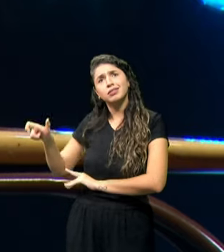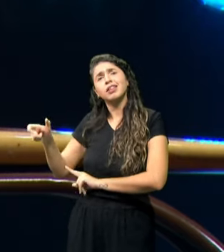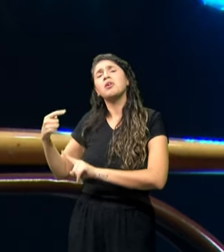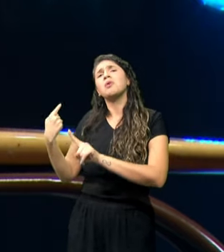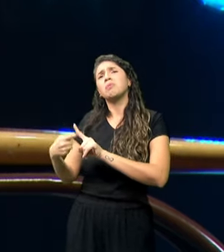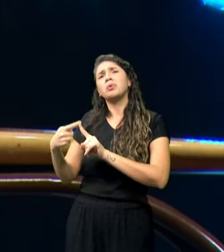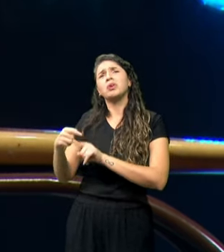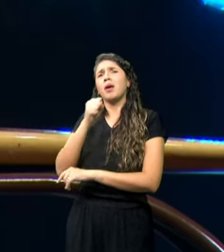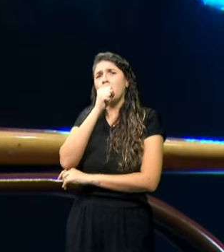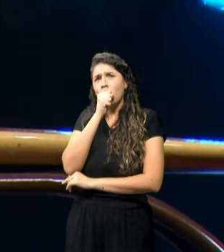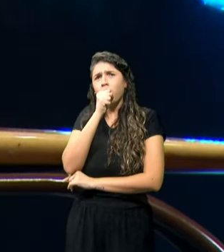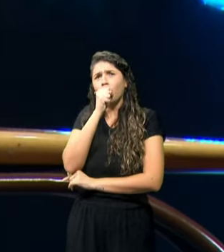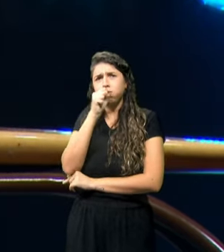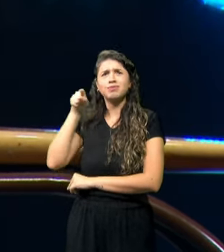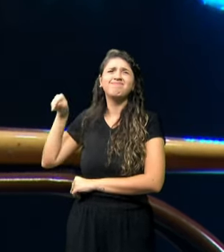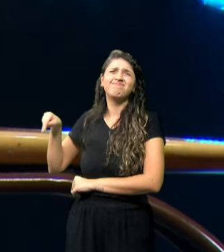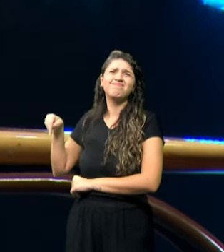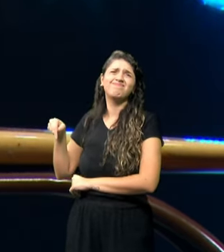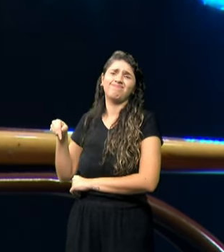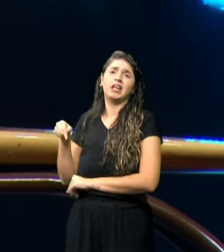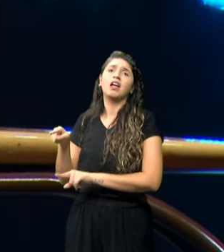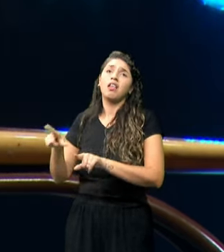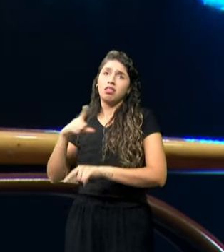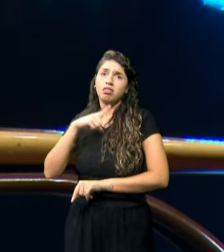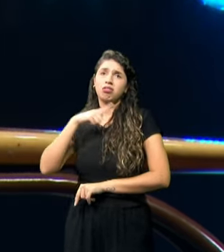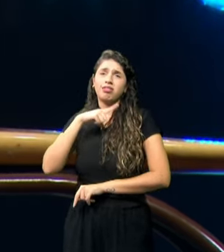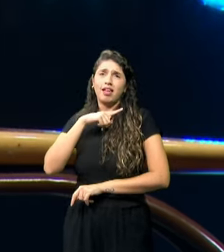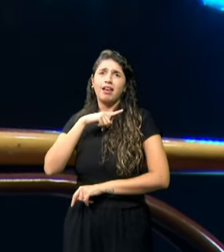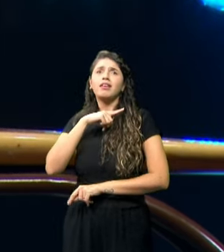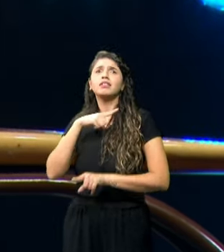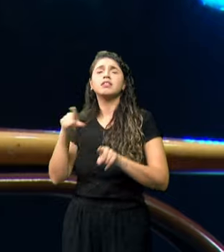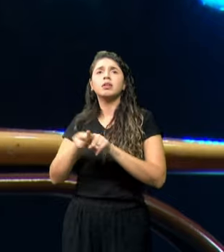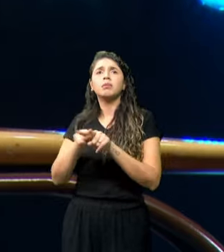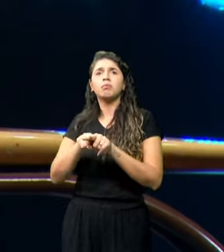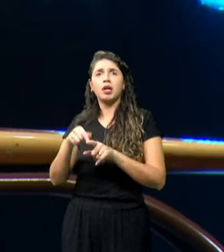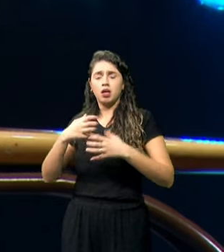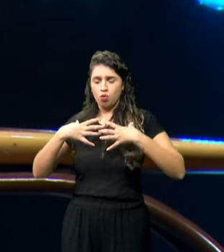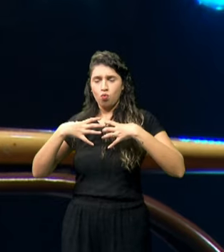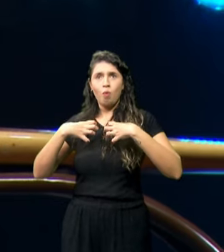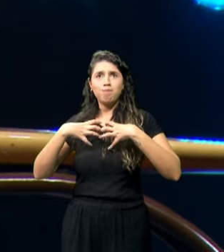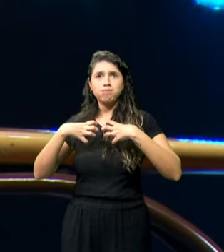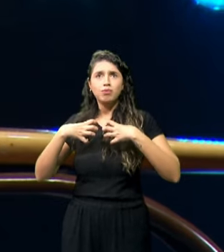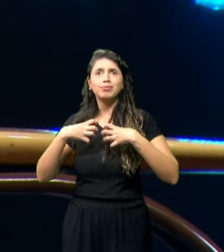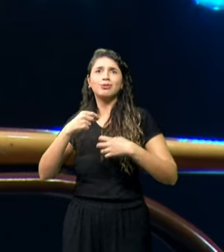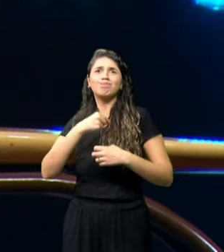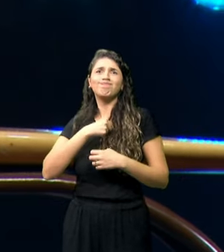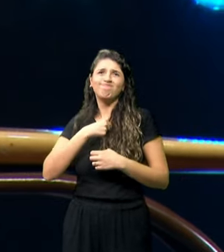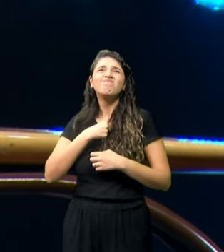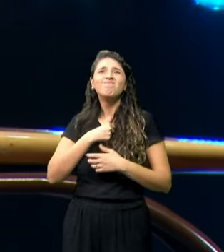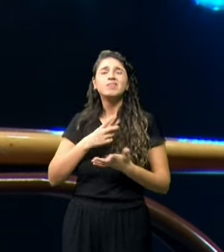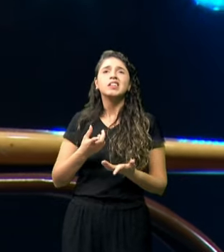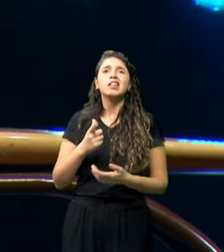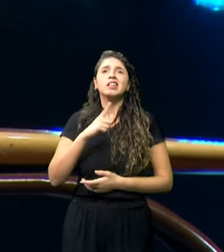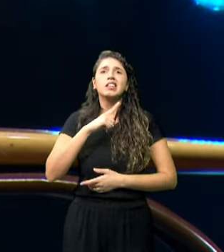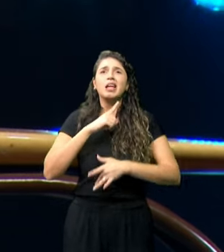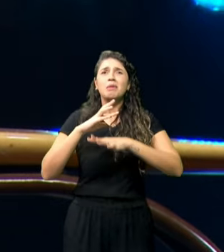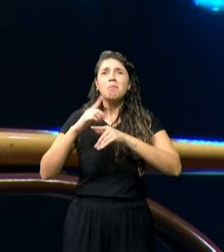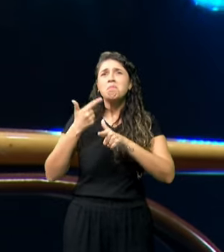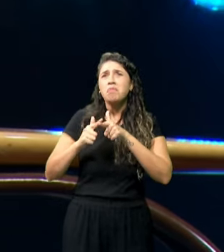forte, seca, e apareceu uma manchinha no pulmão dela essa semana. A gente vai investigar isso também, mas orem por ela, é por isso que ela não